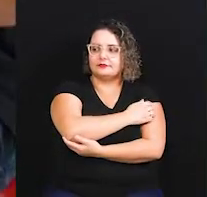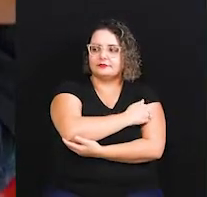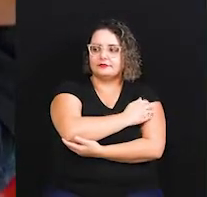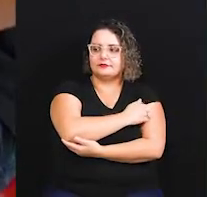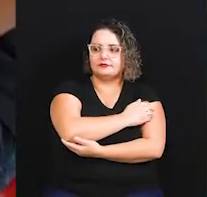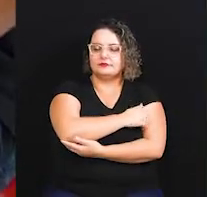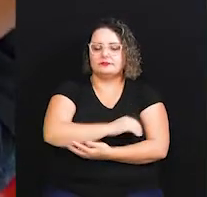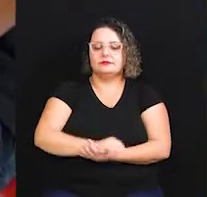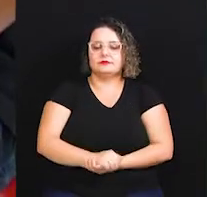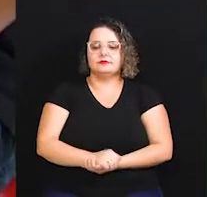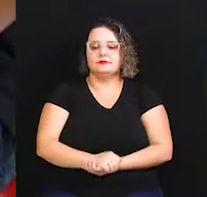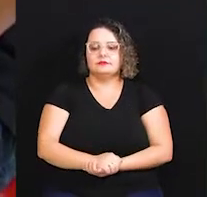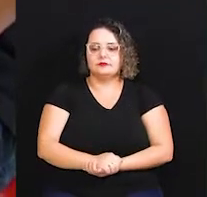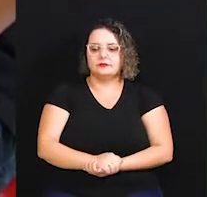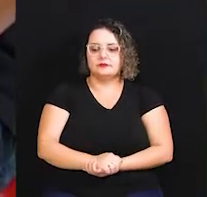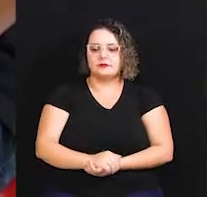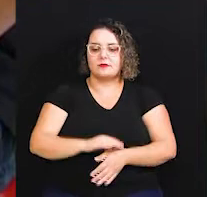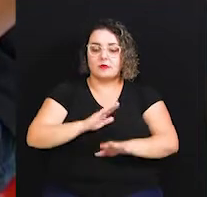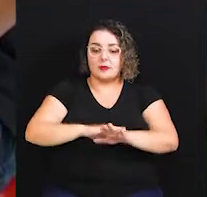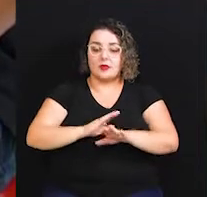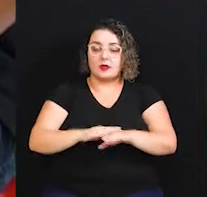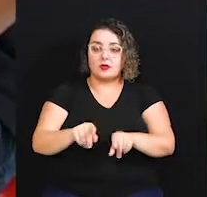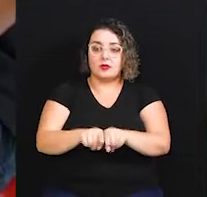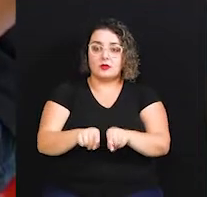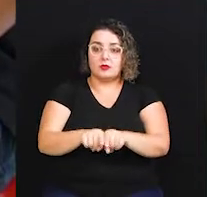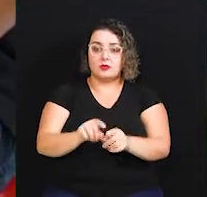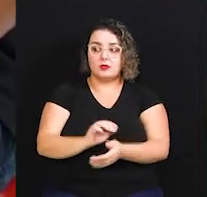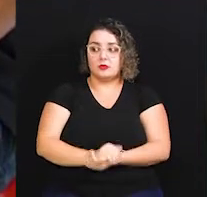e atua também no nosso